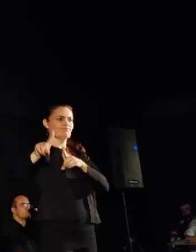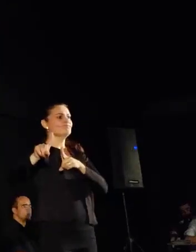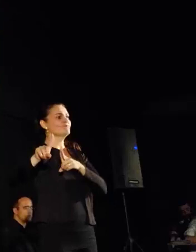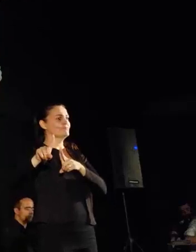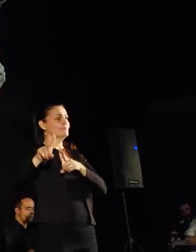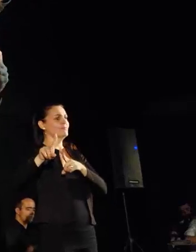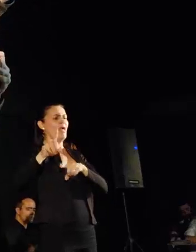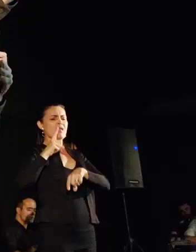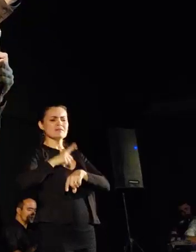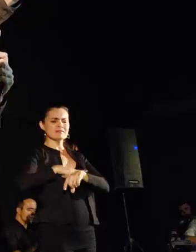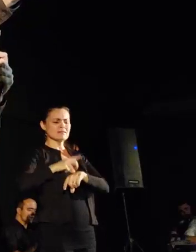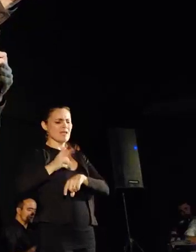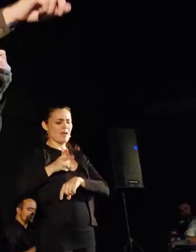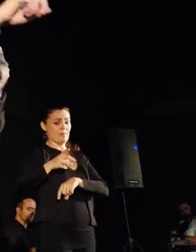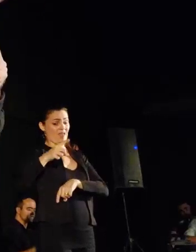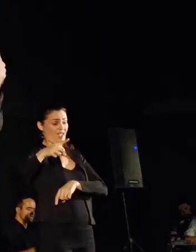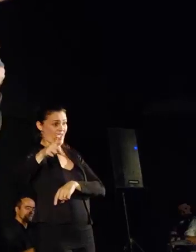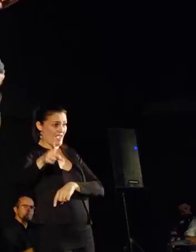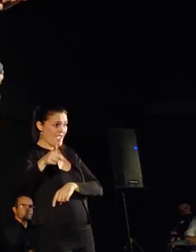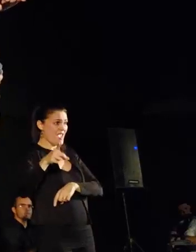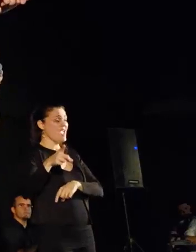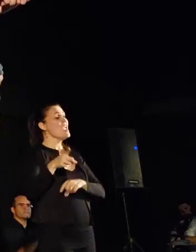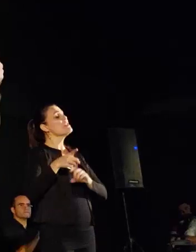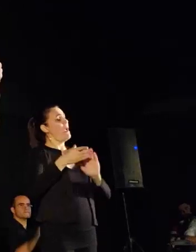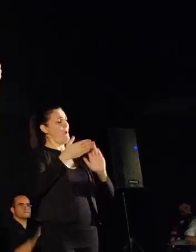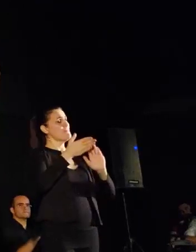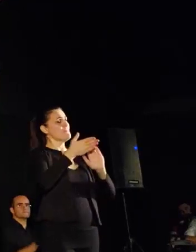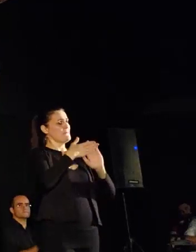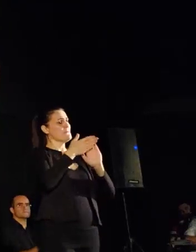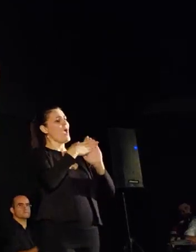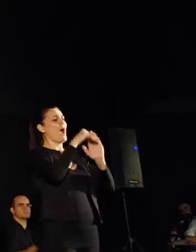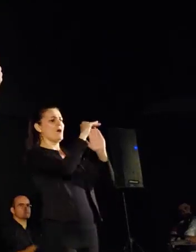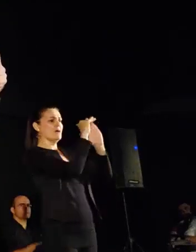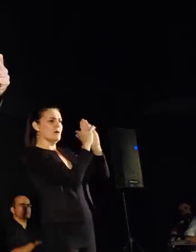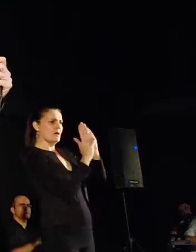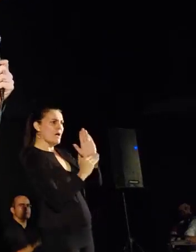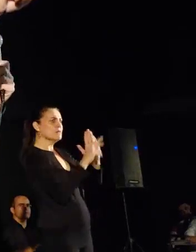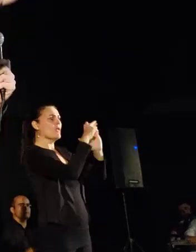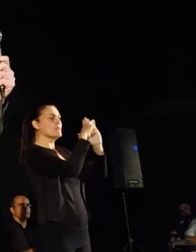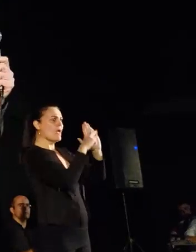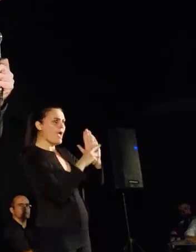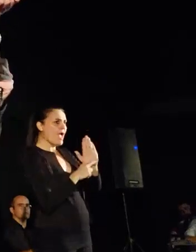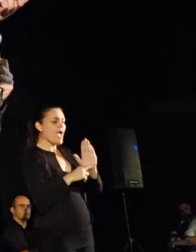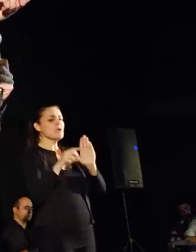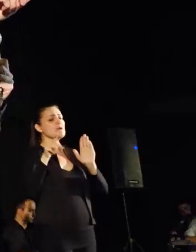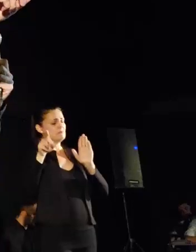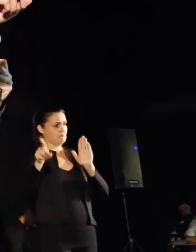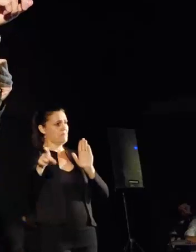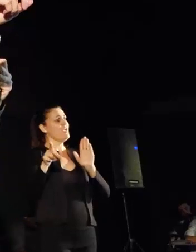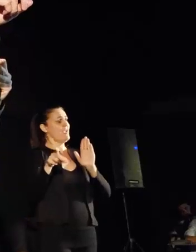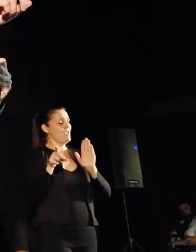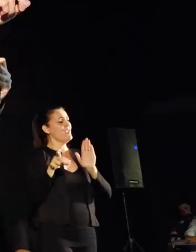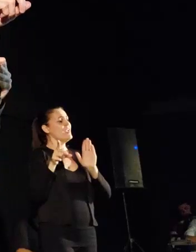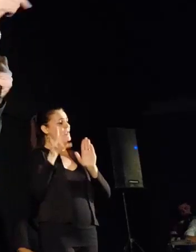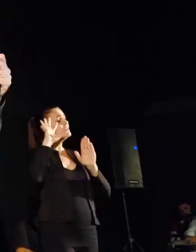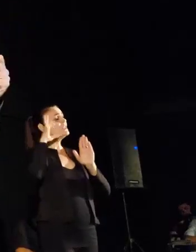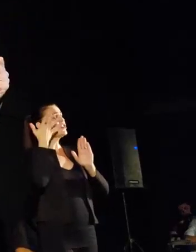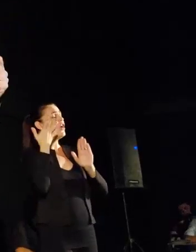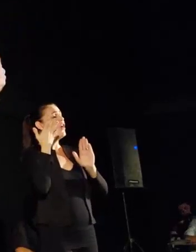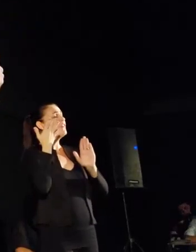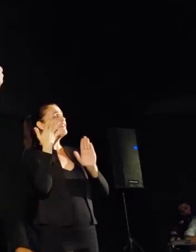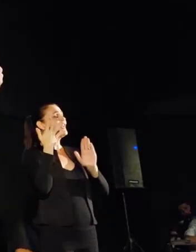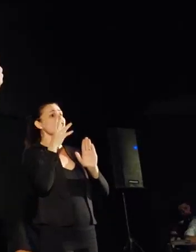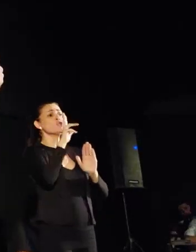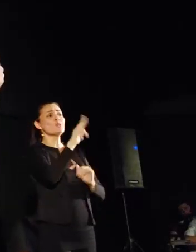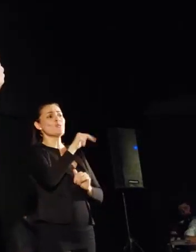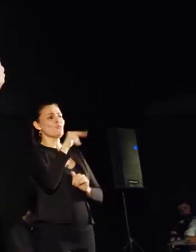ou seja, eles definem a pauta. Eles definem os afetos que circulam. Nunca